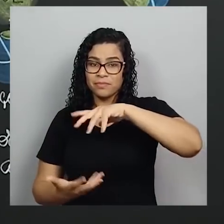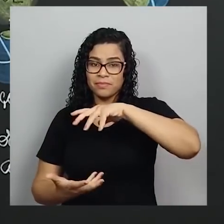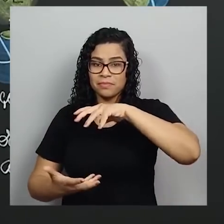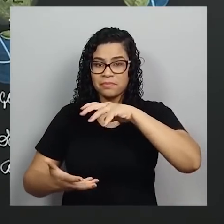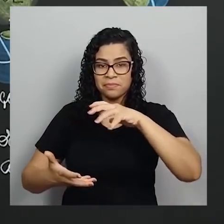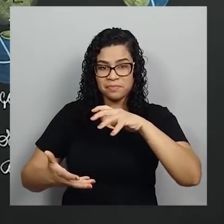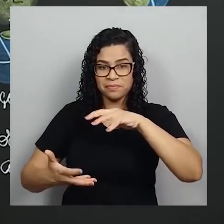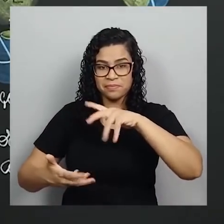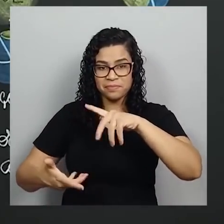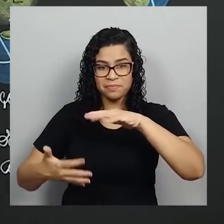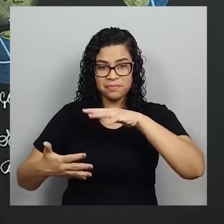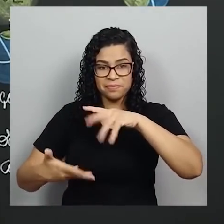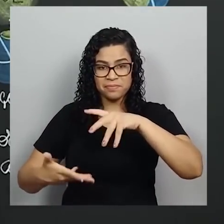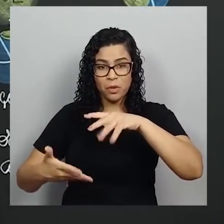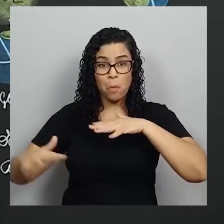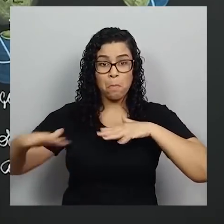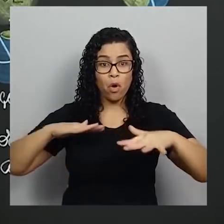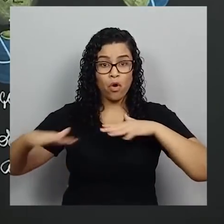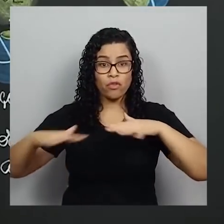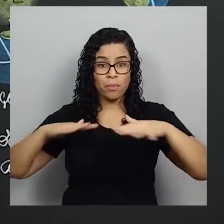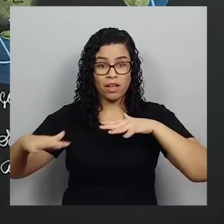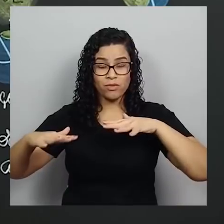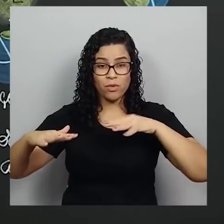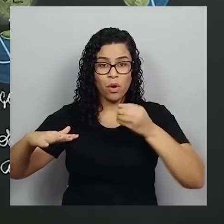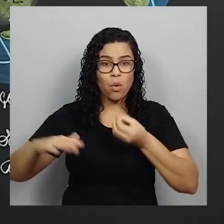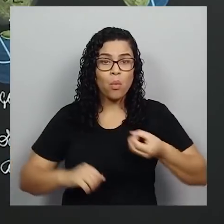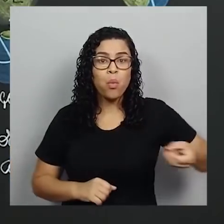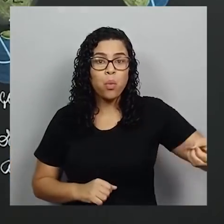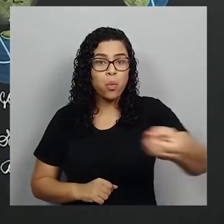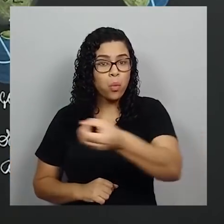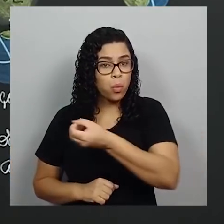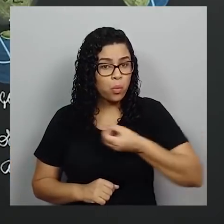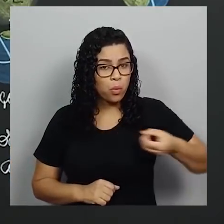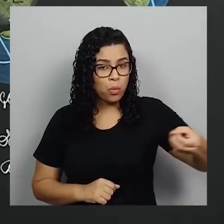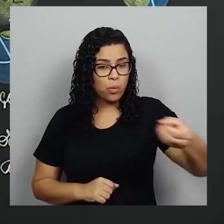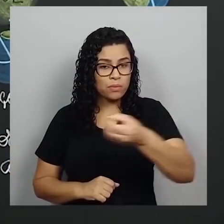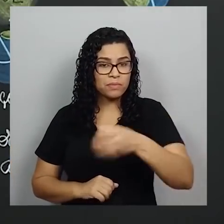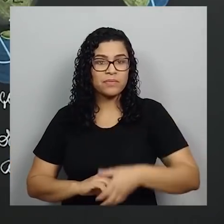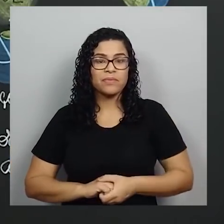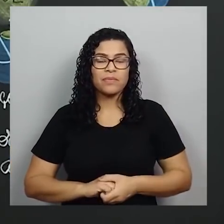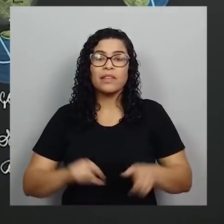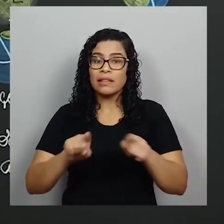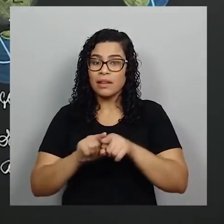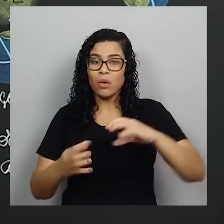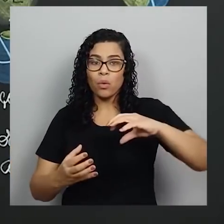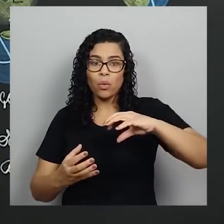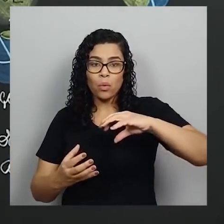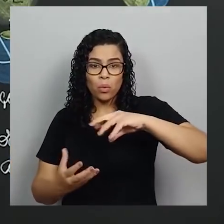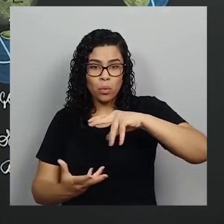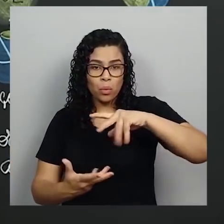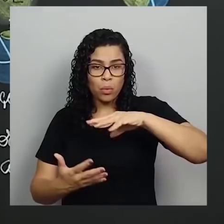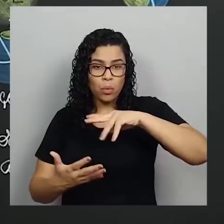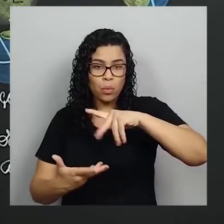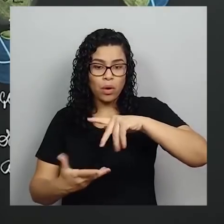Terra e o movimento de rotação. Então você imagina que enquanto os raios solares já chegou ali, ainda falta mais um pouco para chegar no